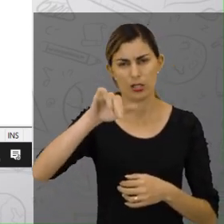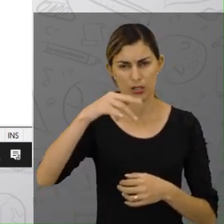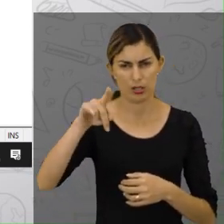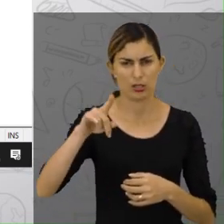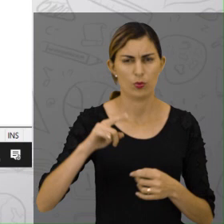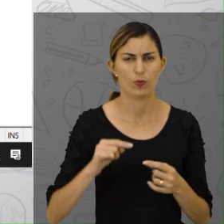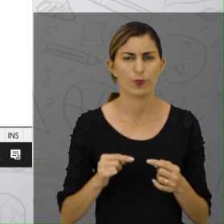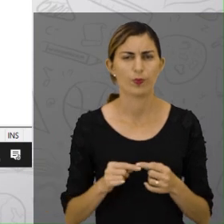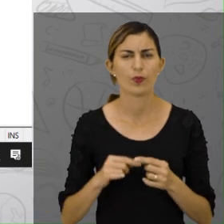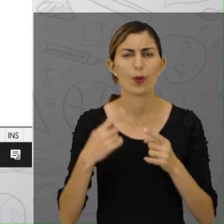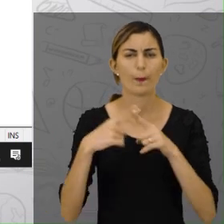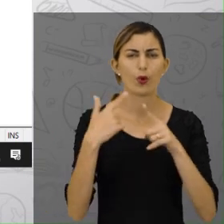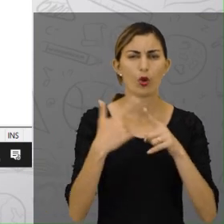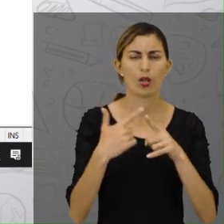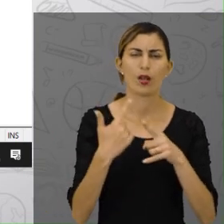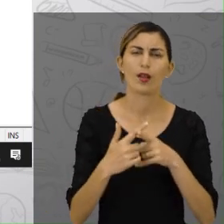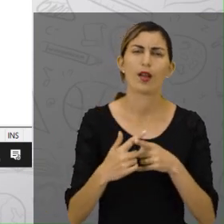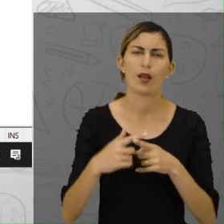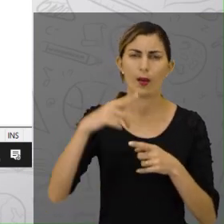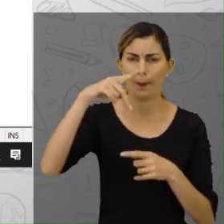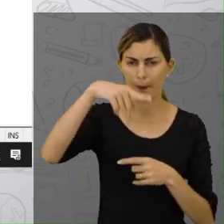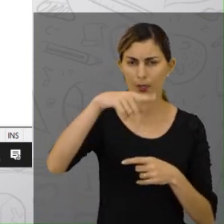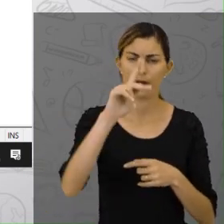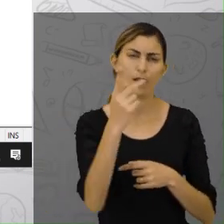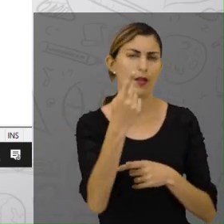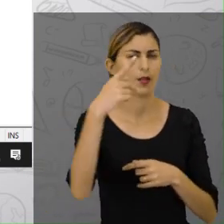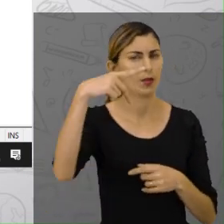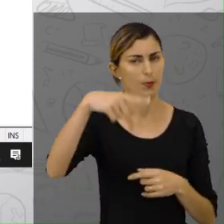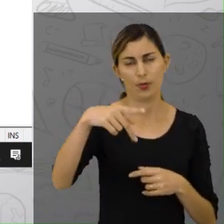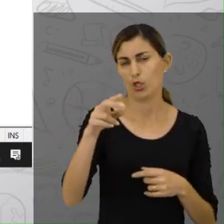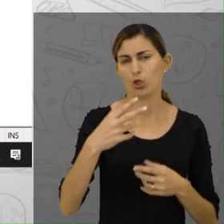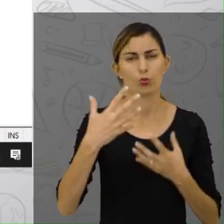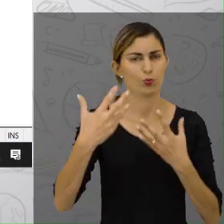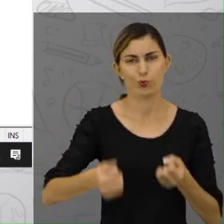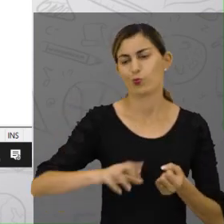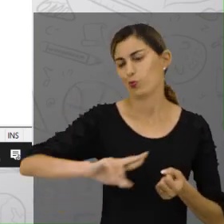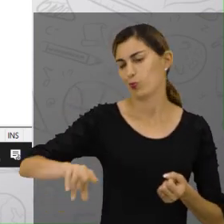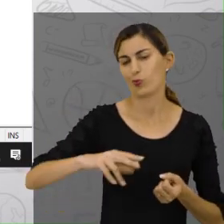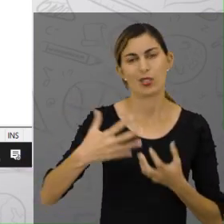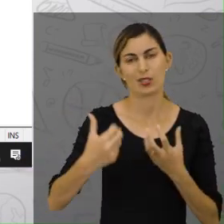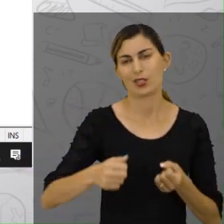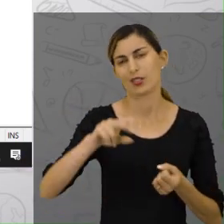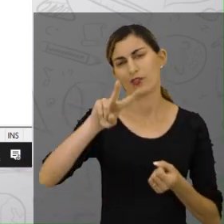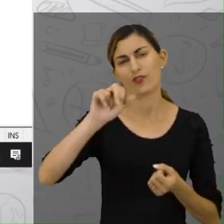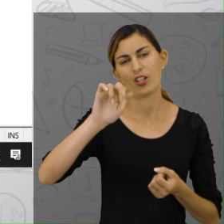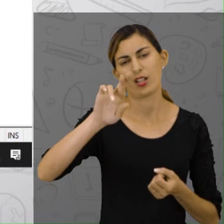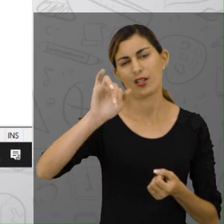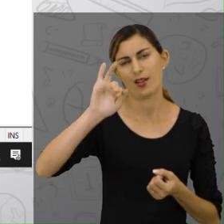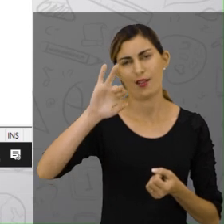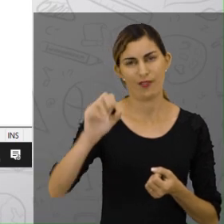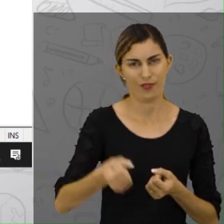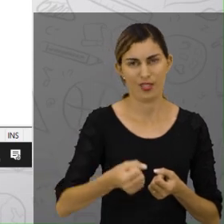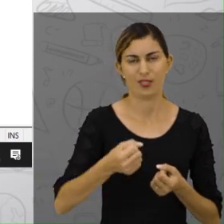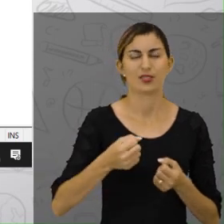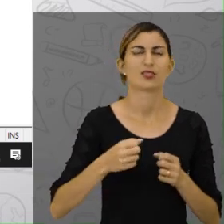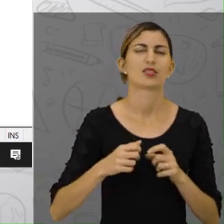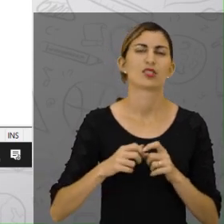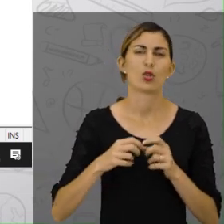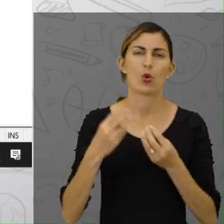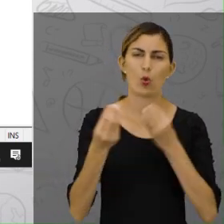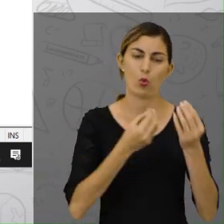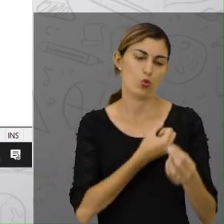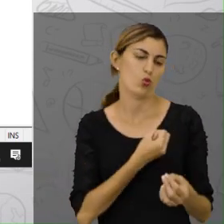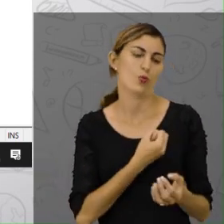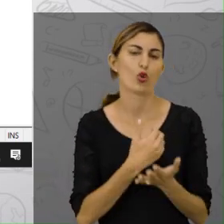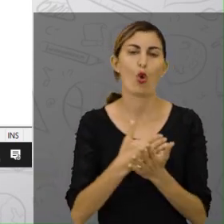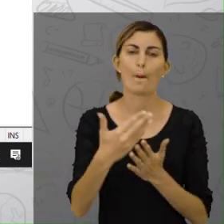inválida, pois o PHP não aceita que variáveis se iniciem